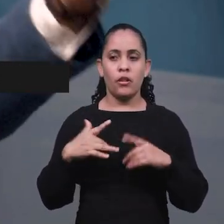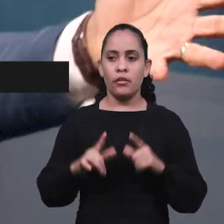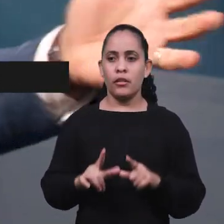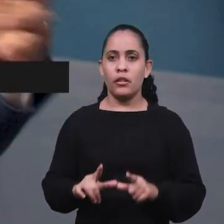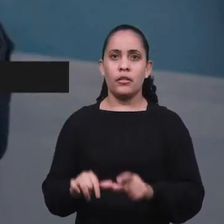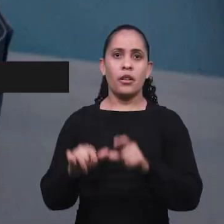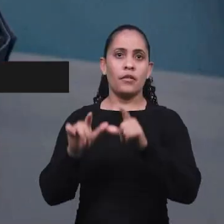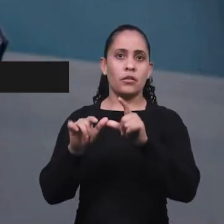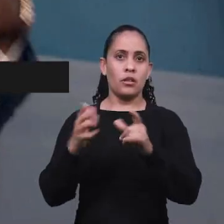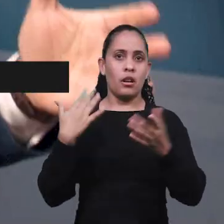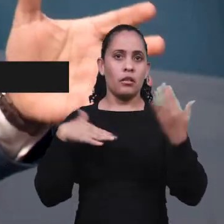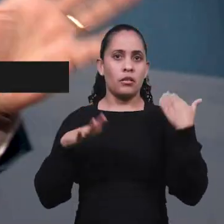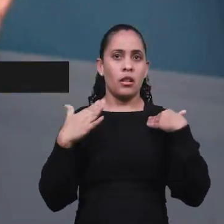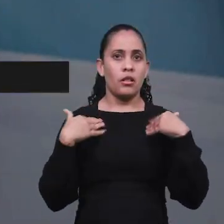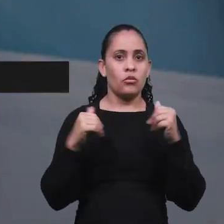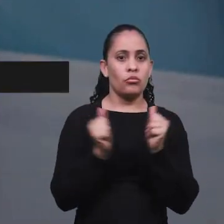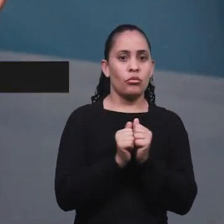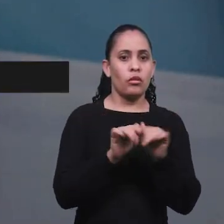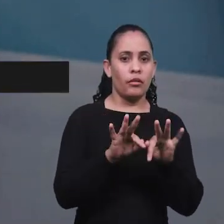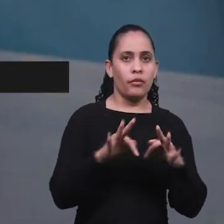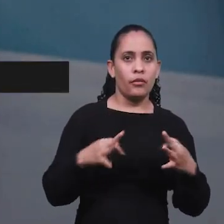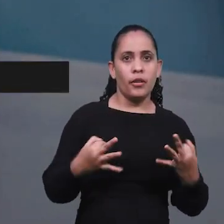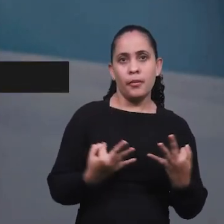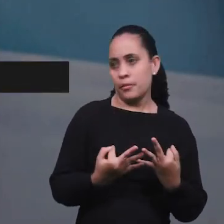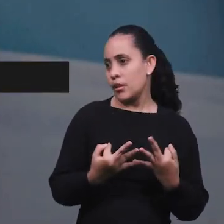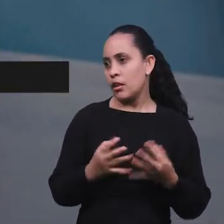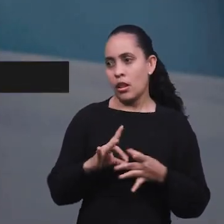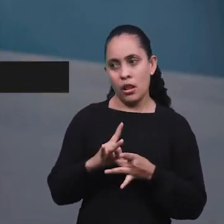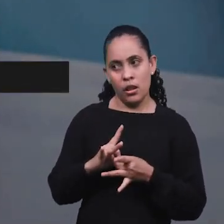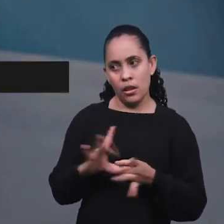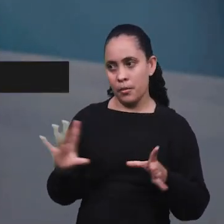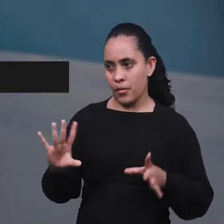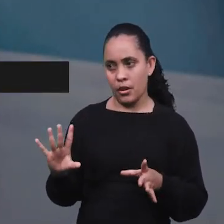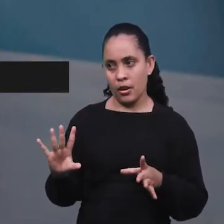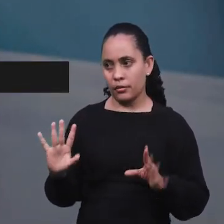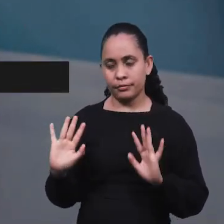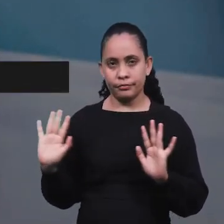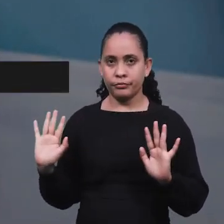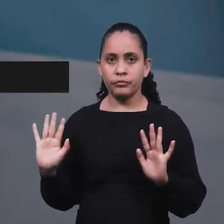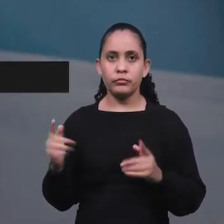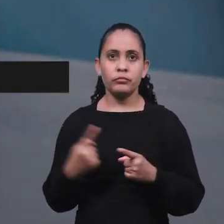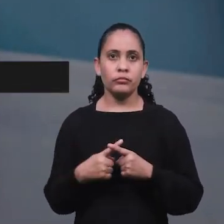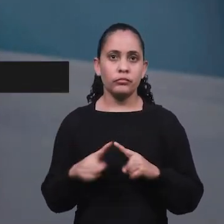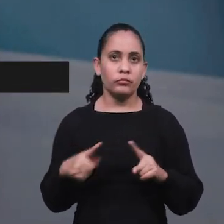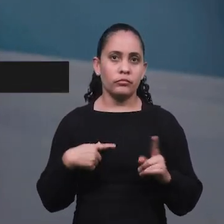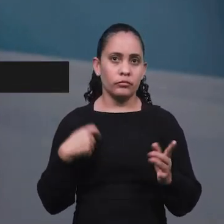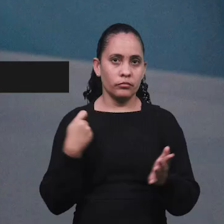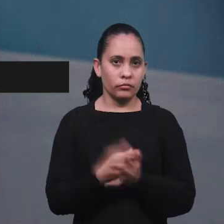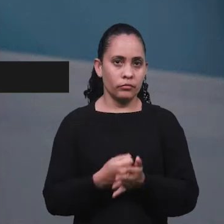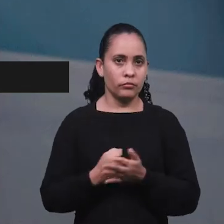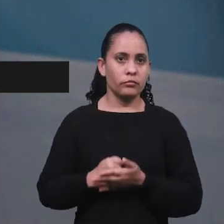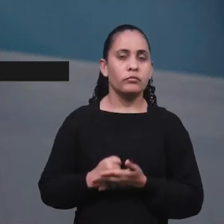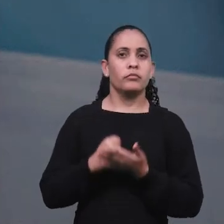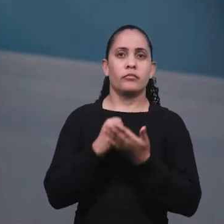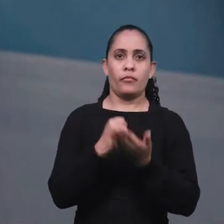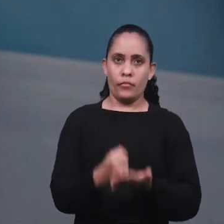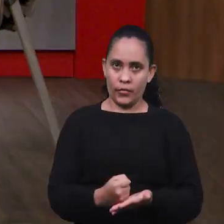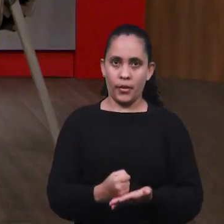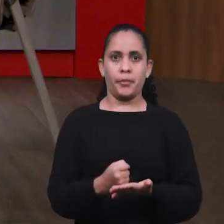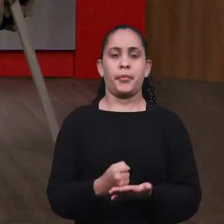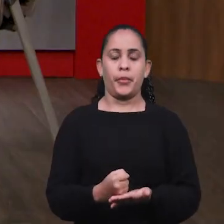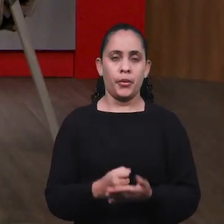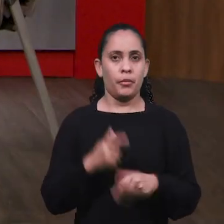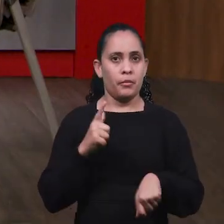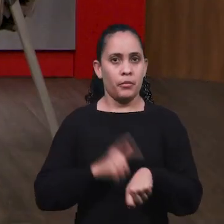eu vou viajar, eu vou curtir esse resto de vida com a família. É liberalidade do segurado, mas um aporte financeiro que você contrata